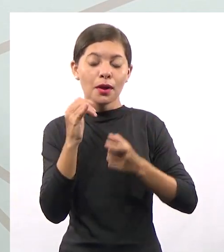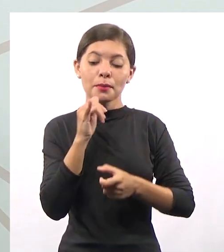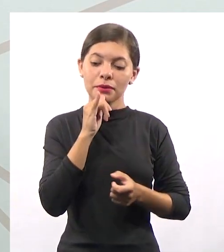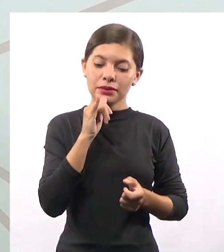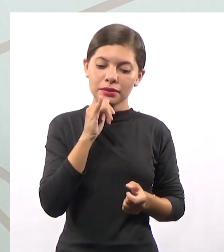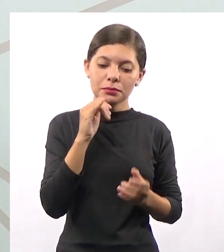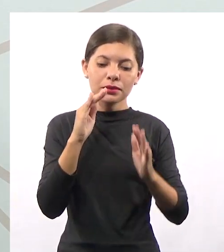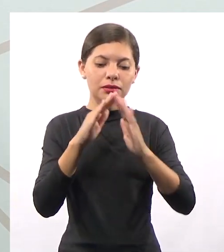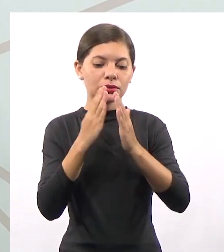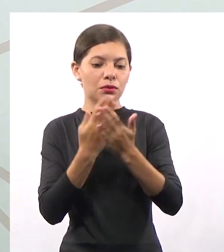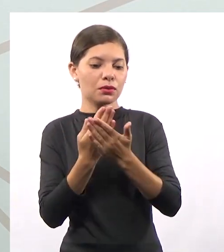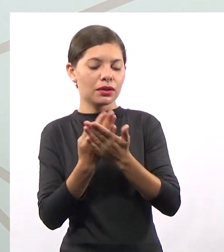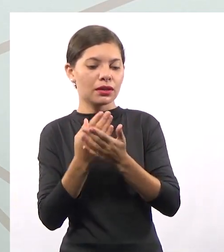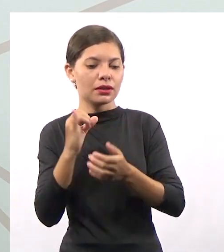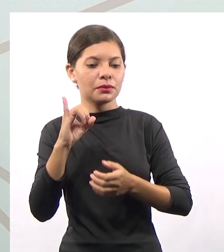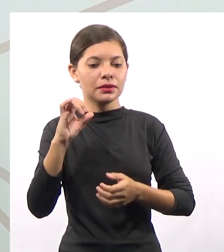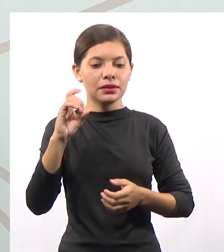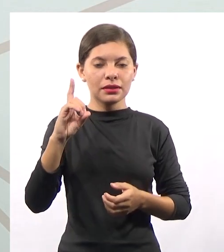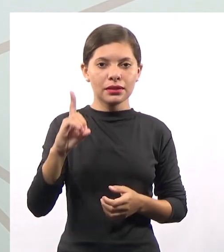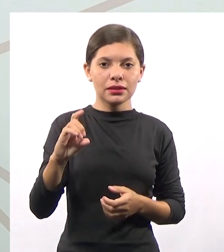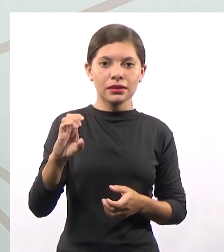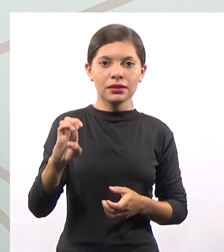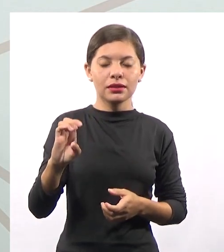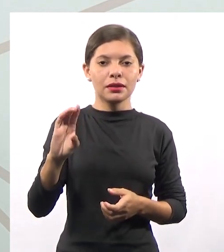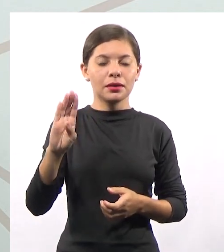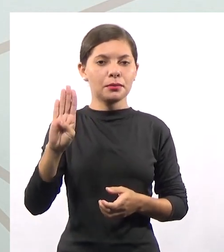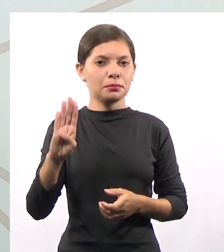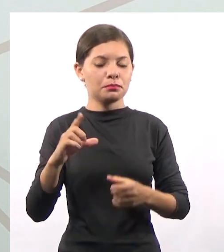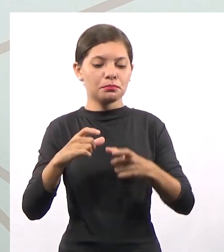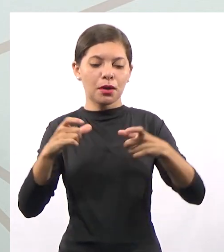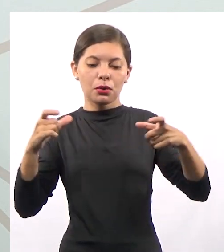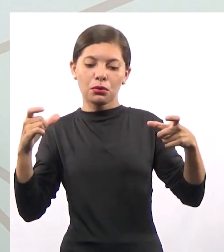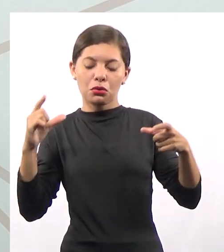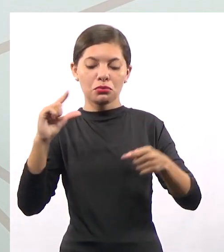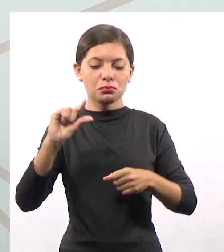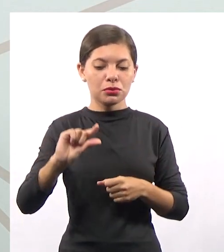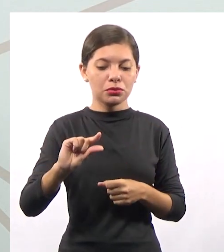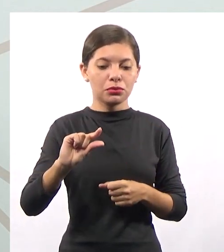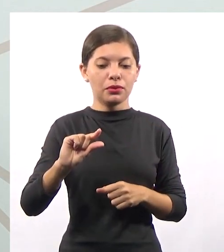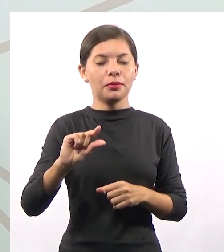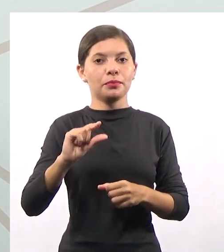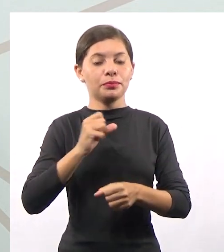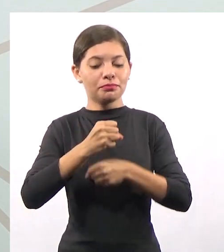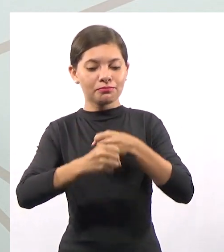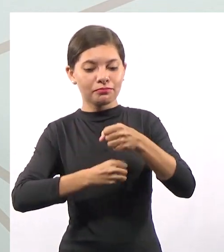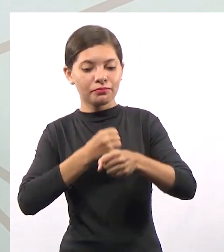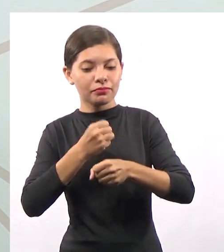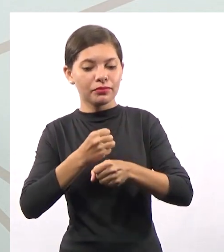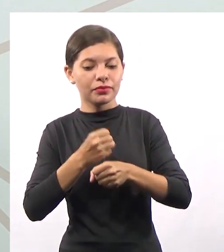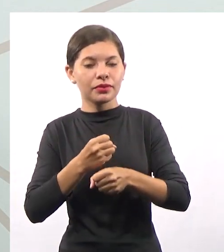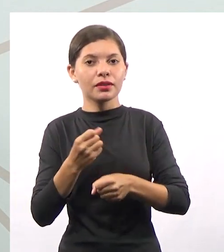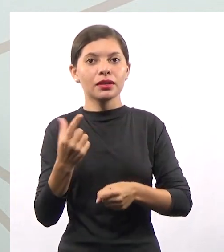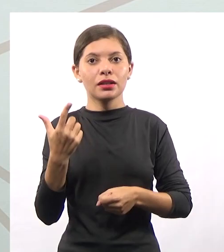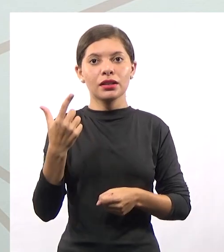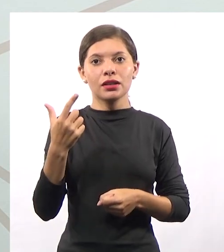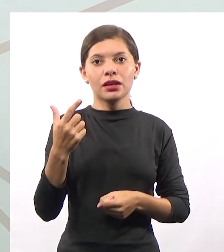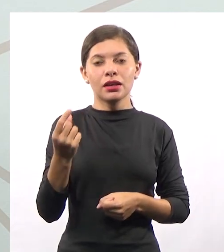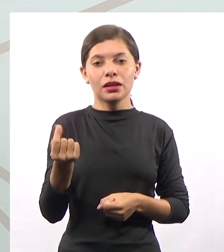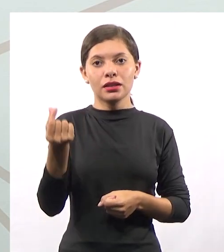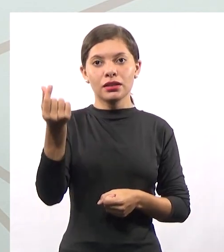se a escola tem um IDEB maior ou menor. Então todo esse cálculo orçamentário é feito em um ano para o outro, então o